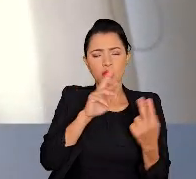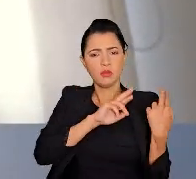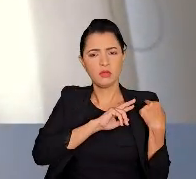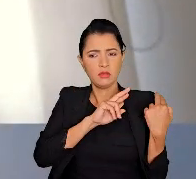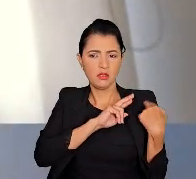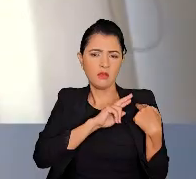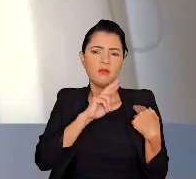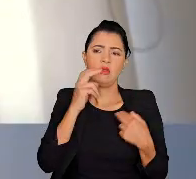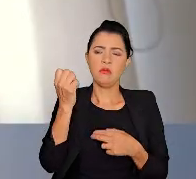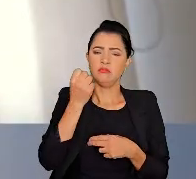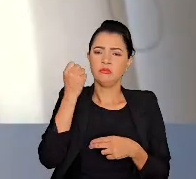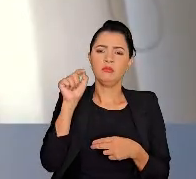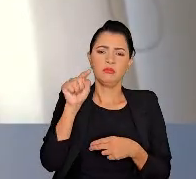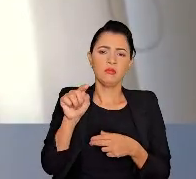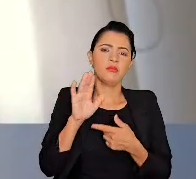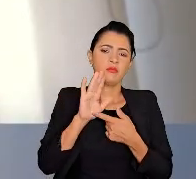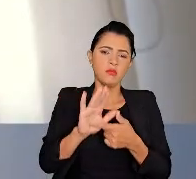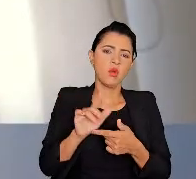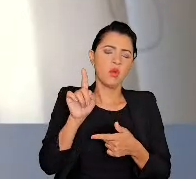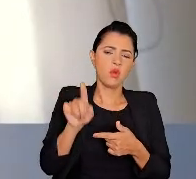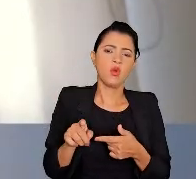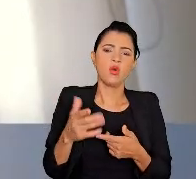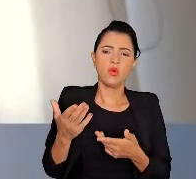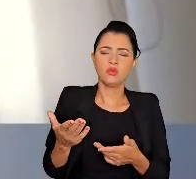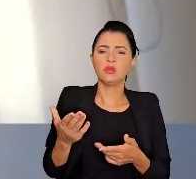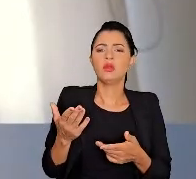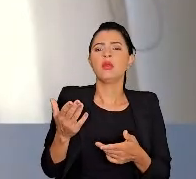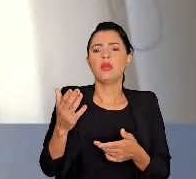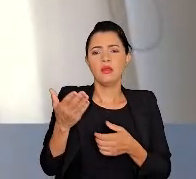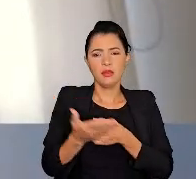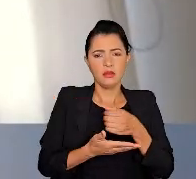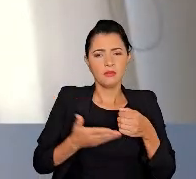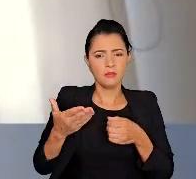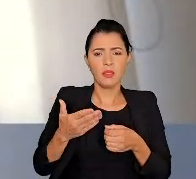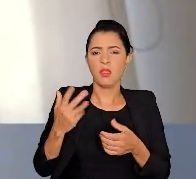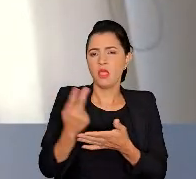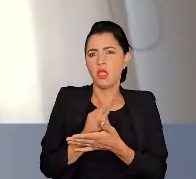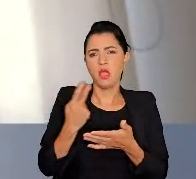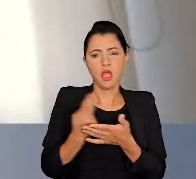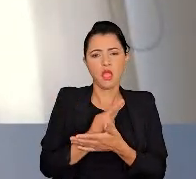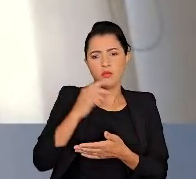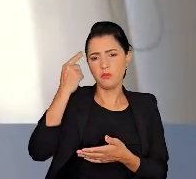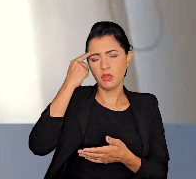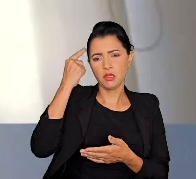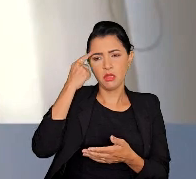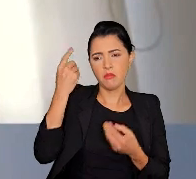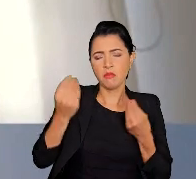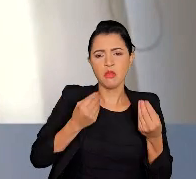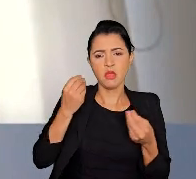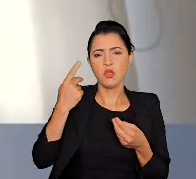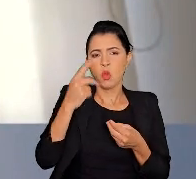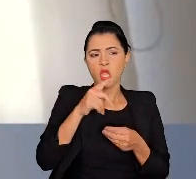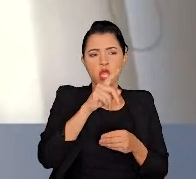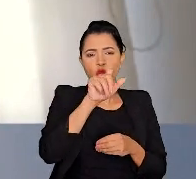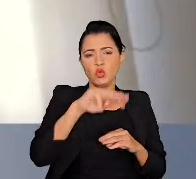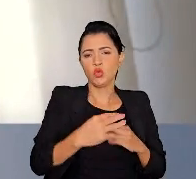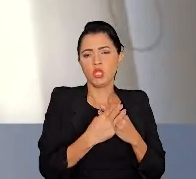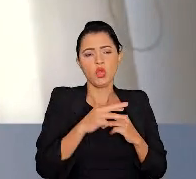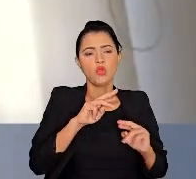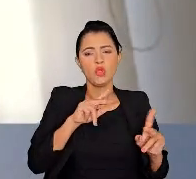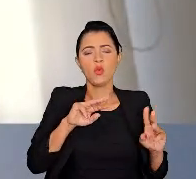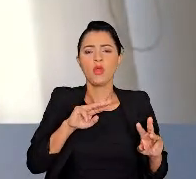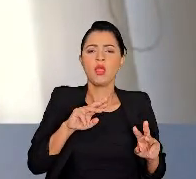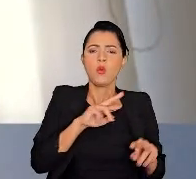agravo revelador de manifesto dolo, baseada na equivocada premissa de que os judeus não só são uma raça, mas mais que